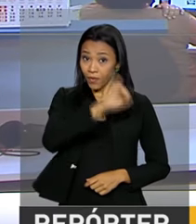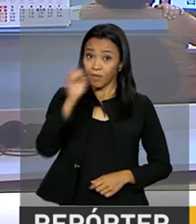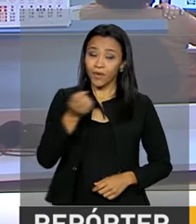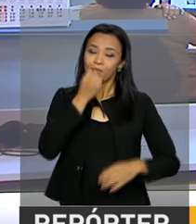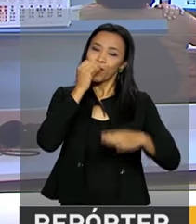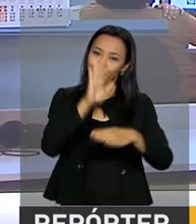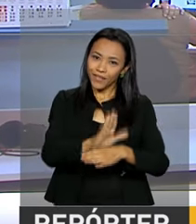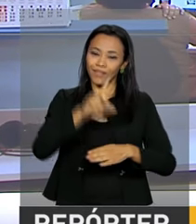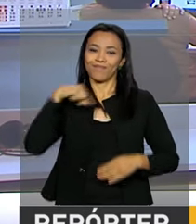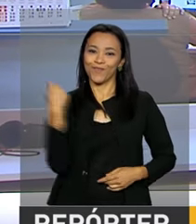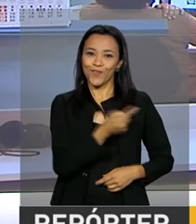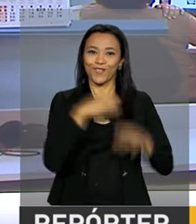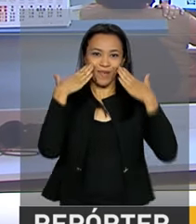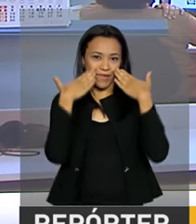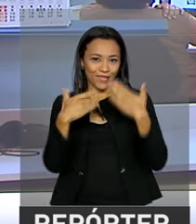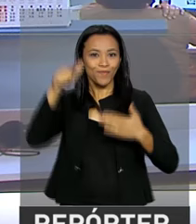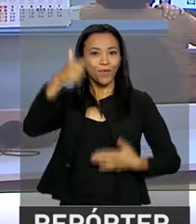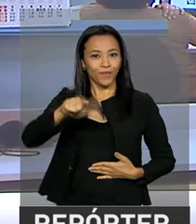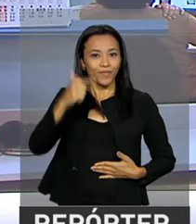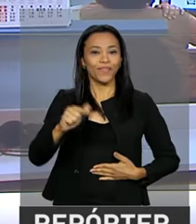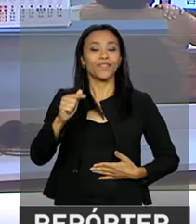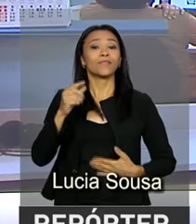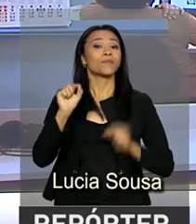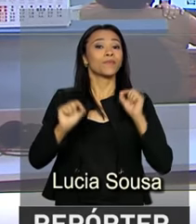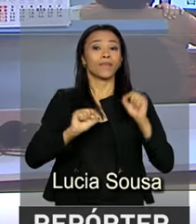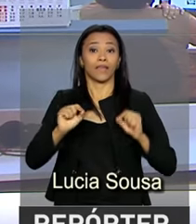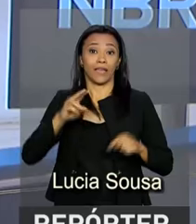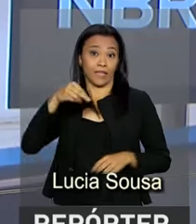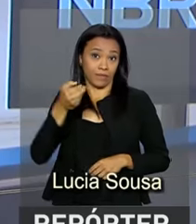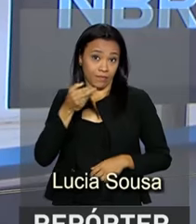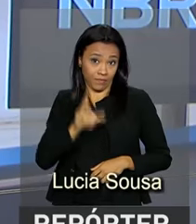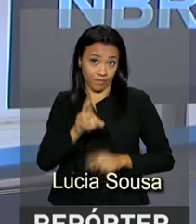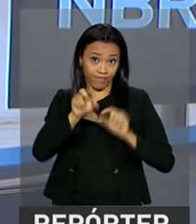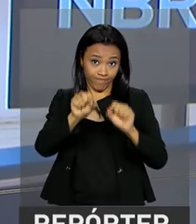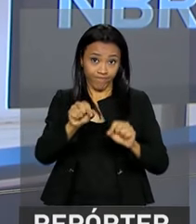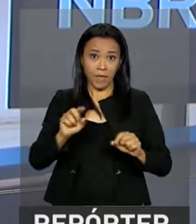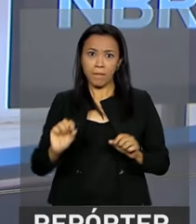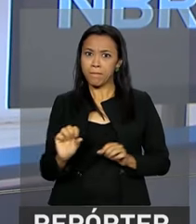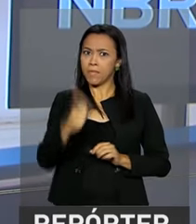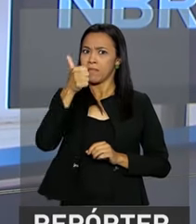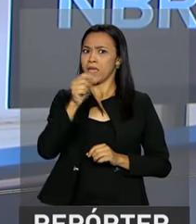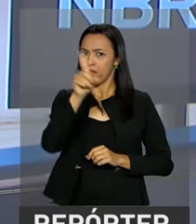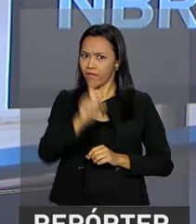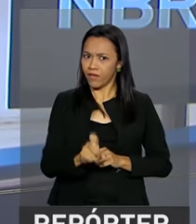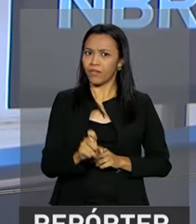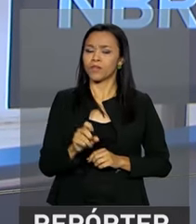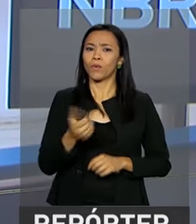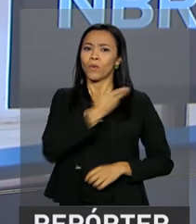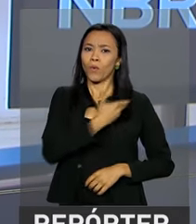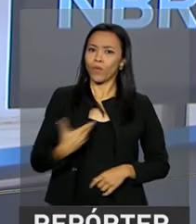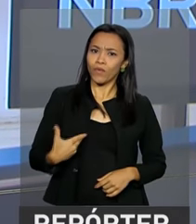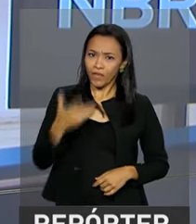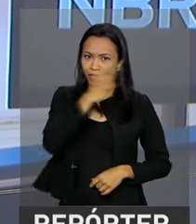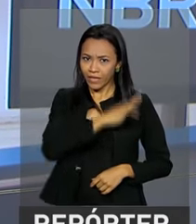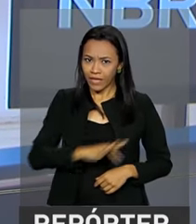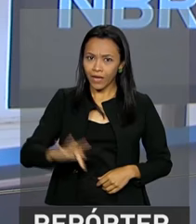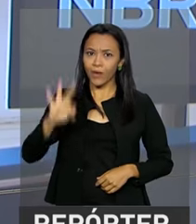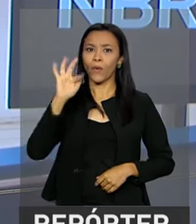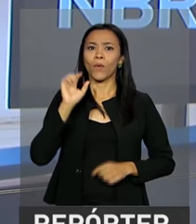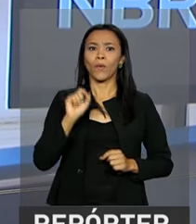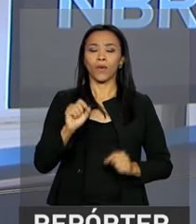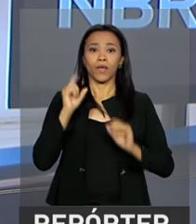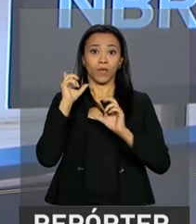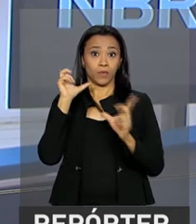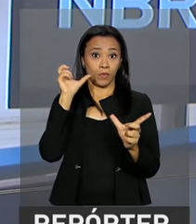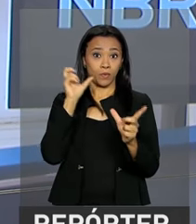Olá, boa tarde. Estamos de volta com mais uma edição do Repórter NBR. Pela primeira vez, o governo federal zerou a fila